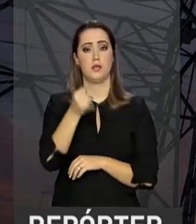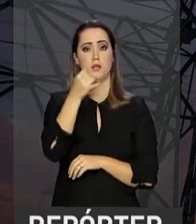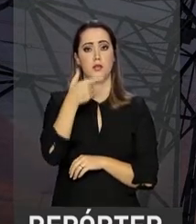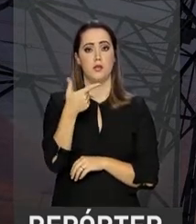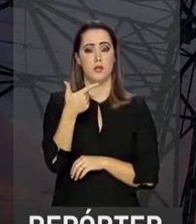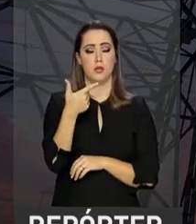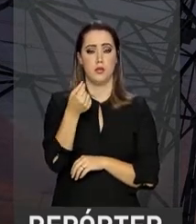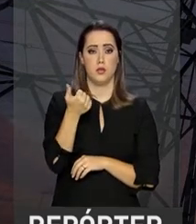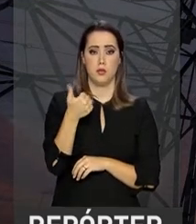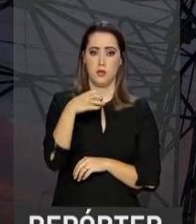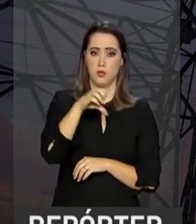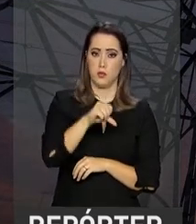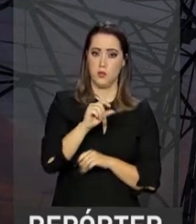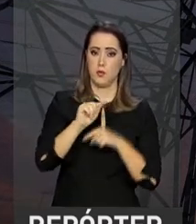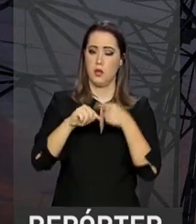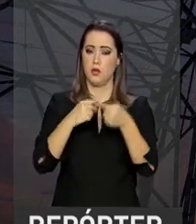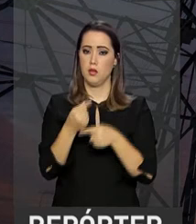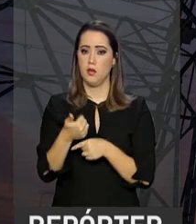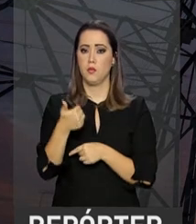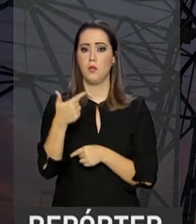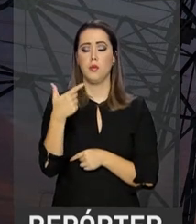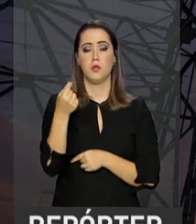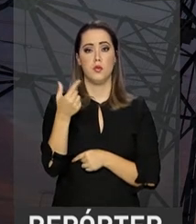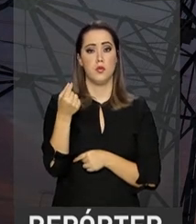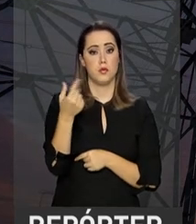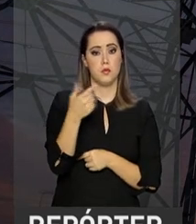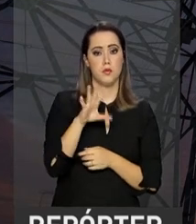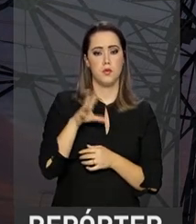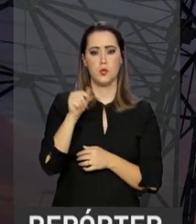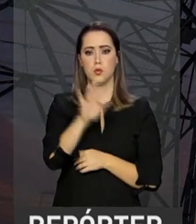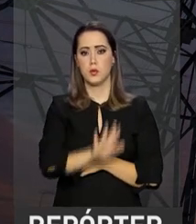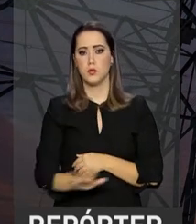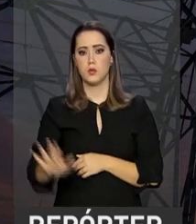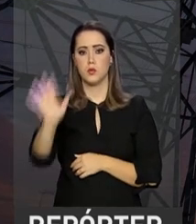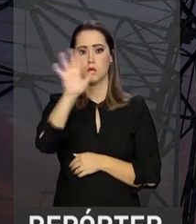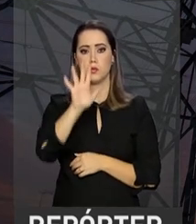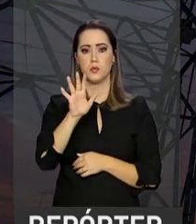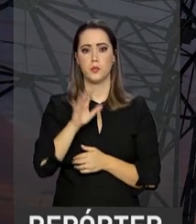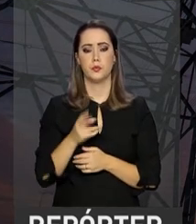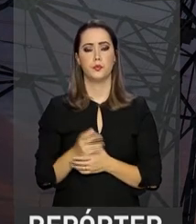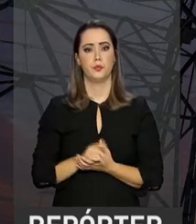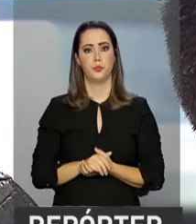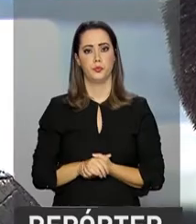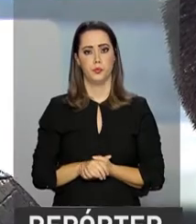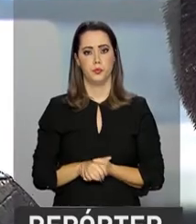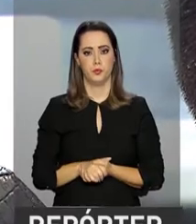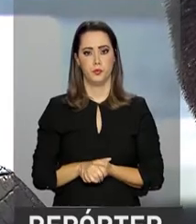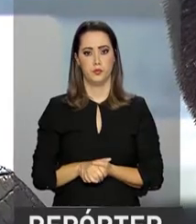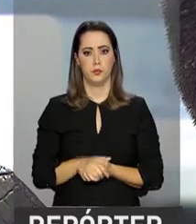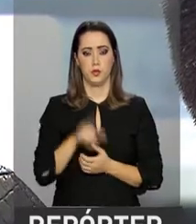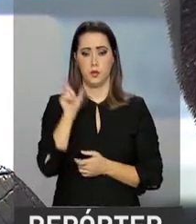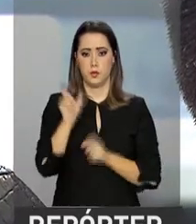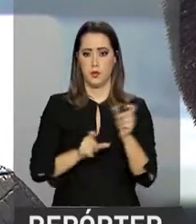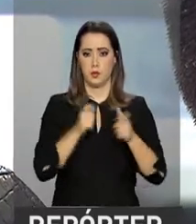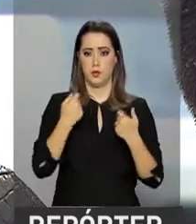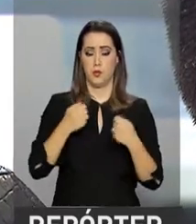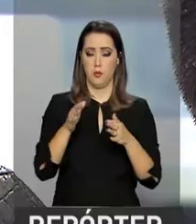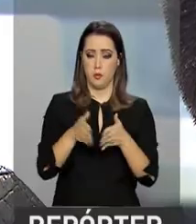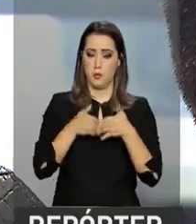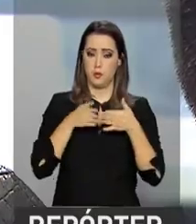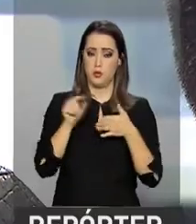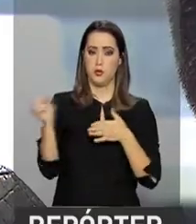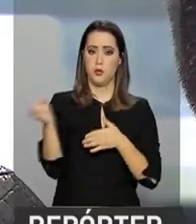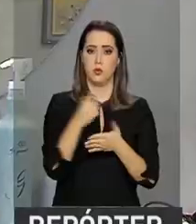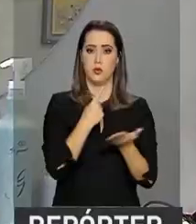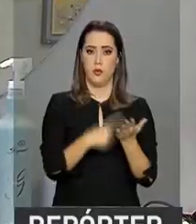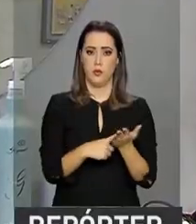2019 e em janeiro de 2020 a tarifa já vai estar disponível para toda a população o consumidor deve pedir a adesão à nova